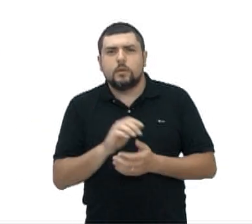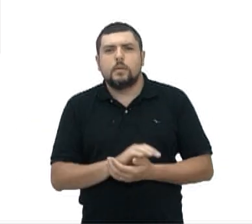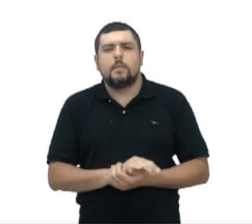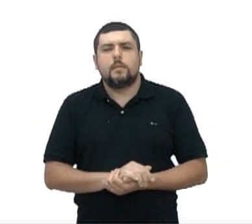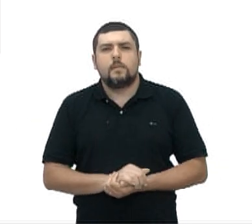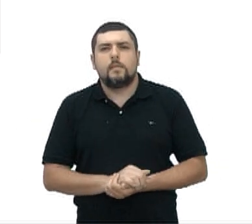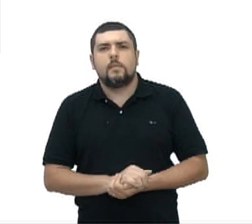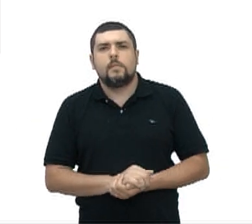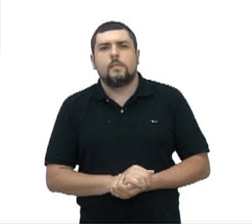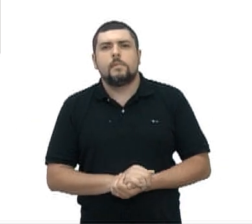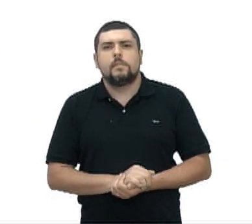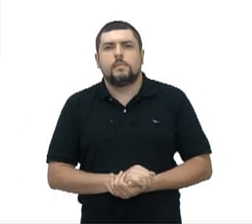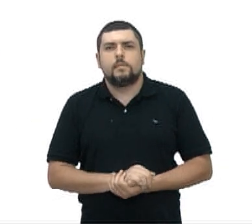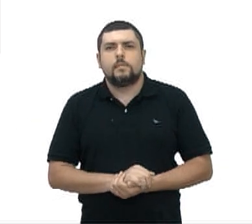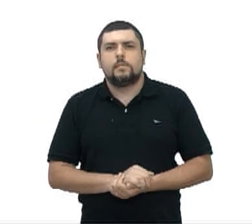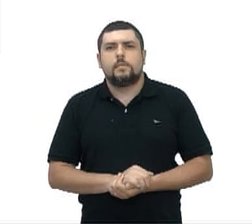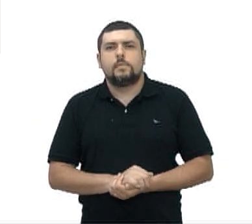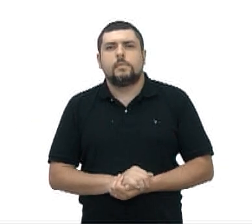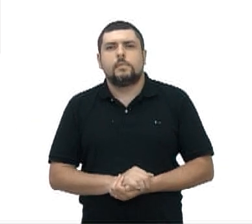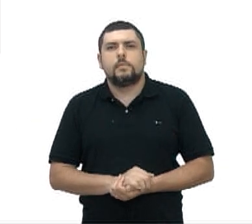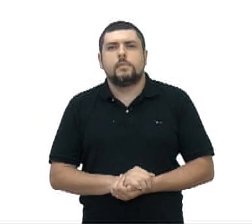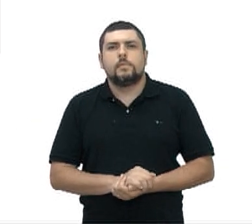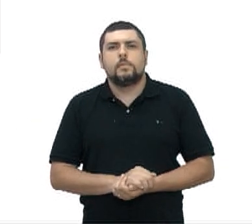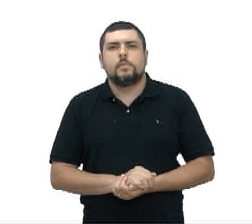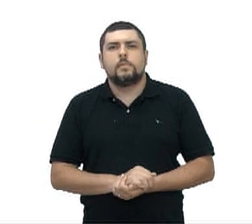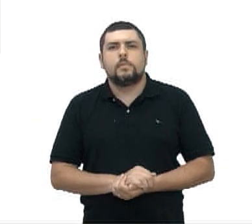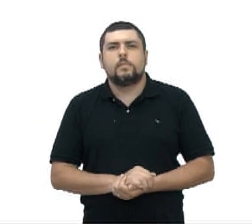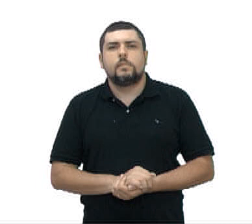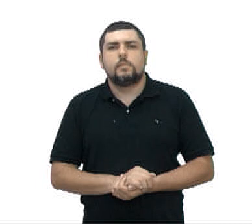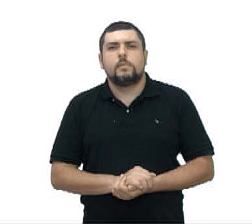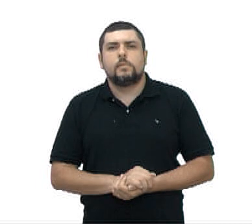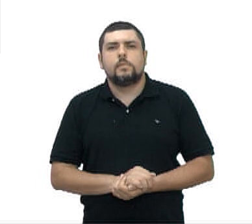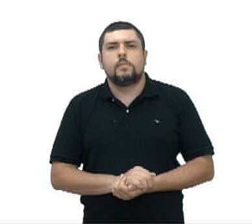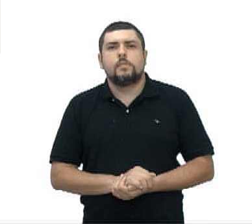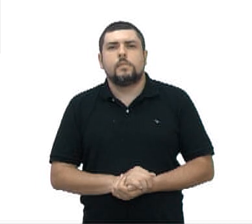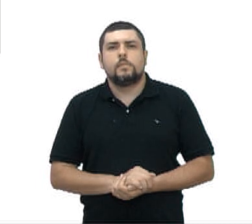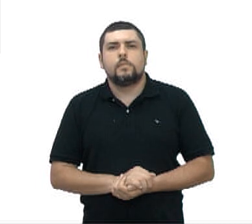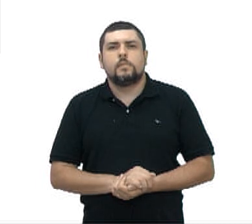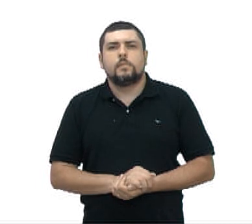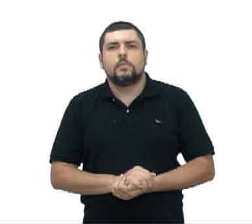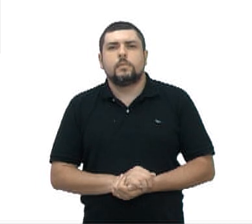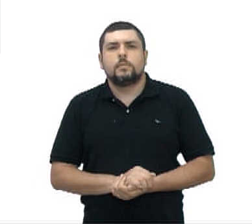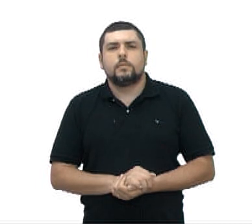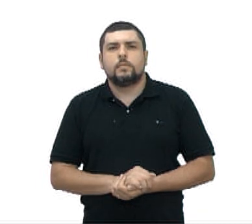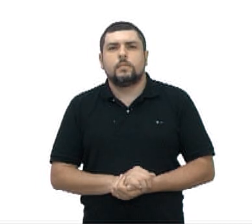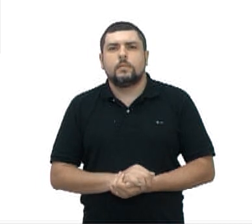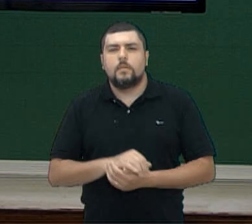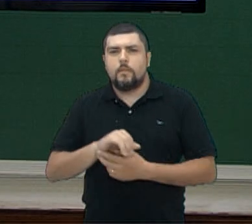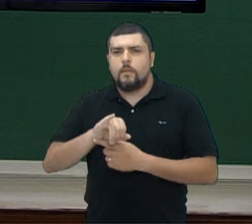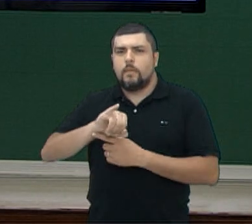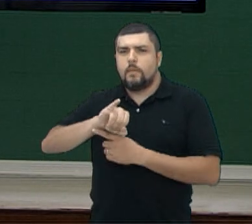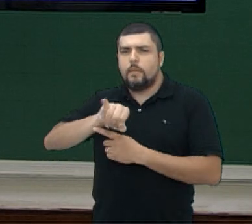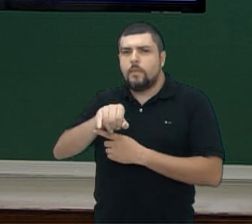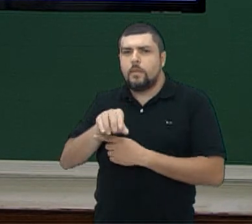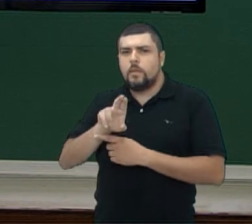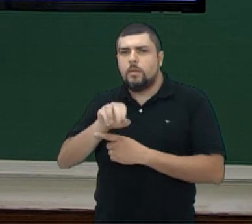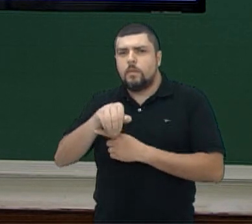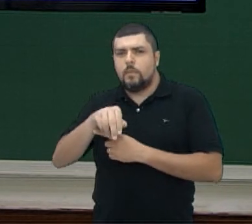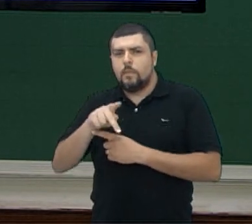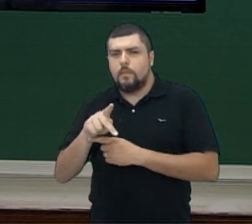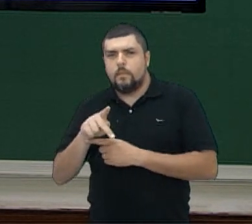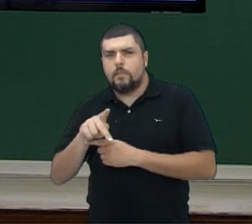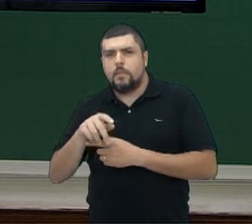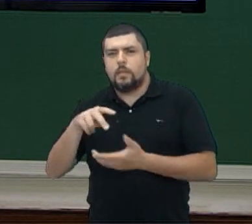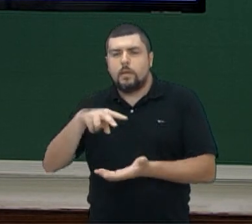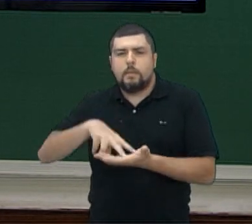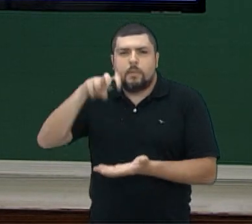Cat, it, jump, walk, ok? Jump, eu imagino que todo mundo saiba, pular. Walk,